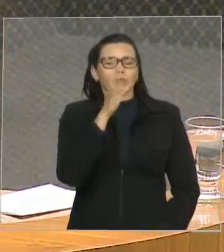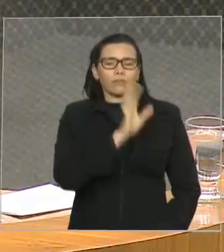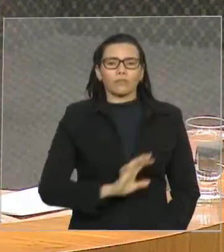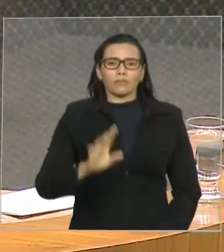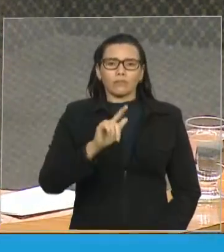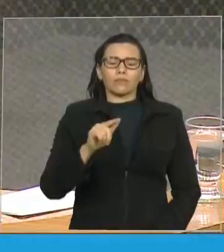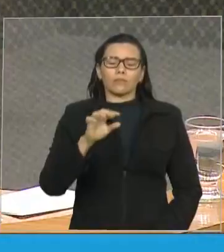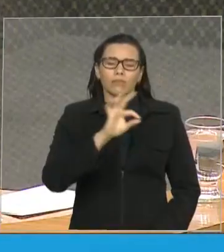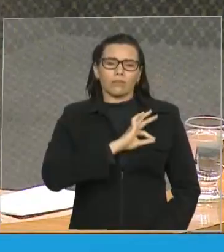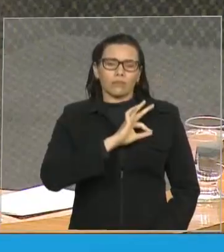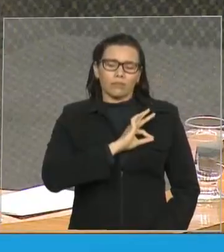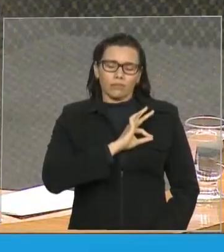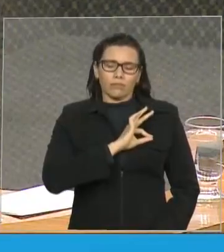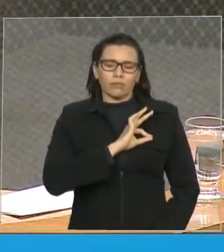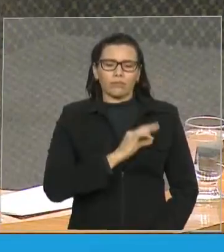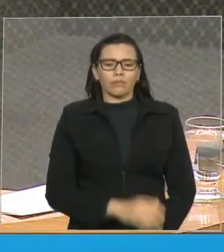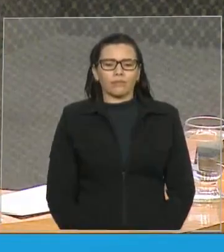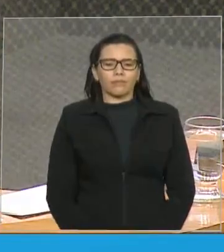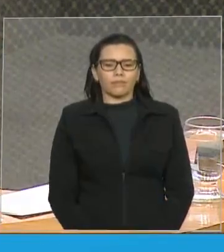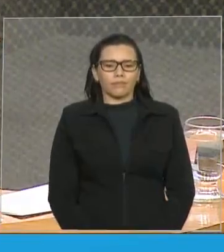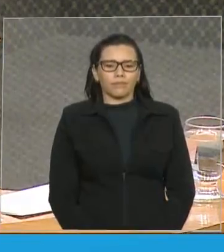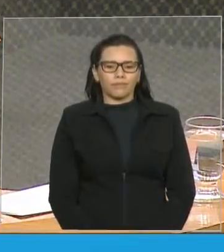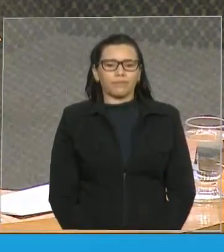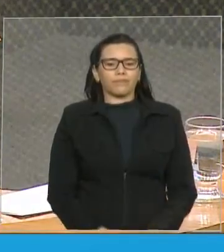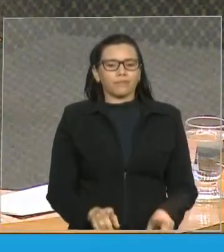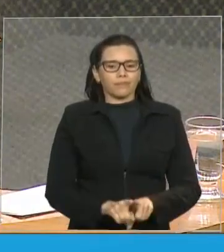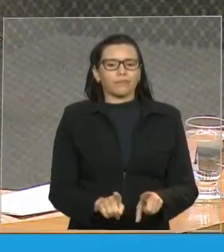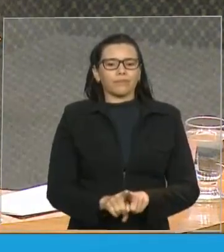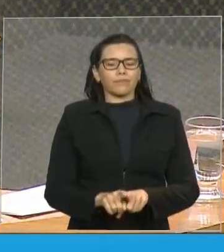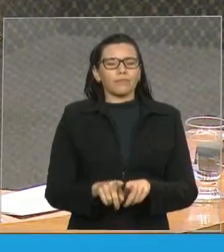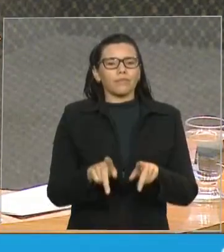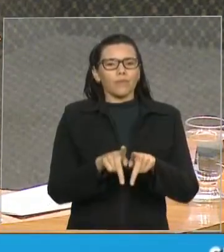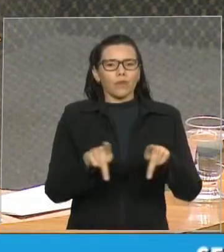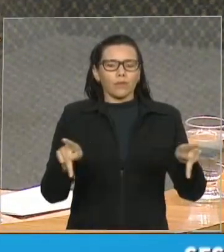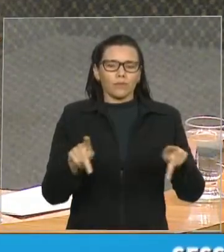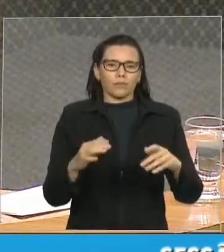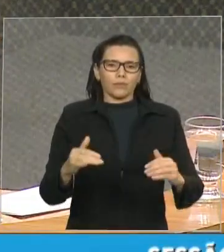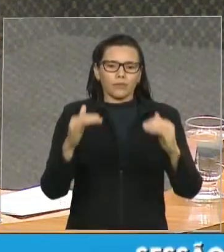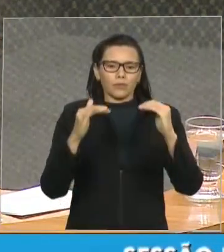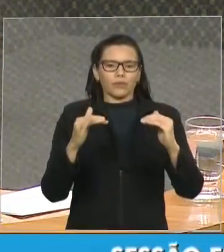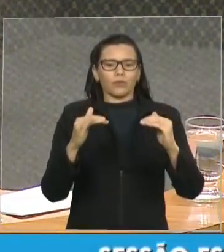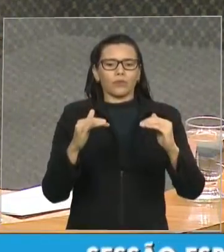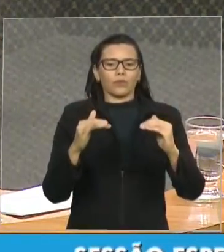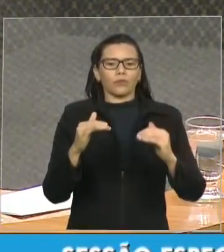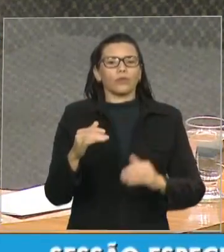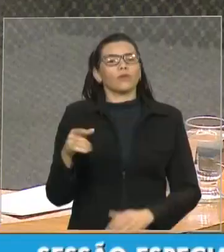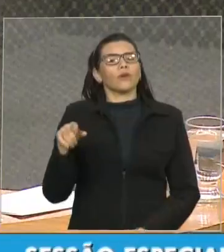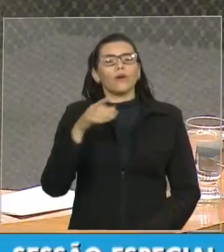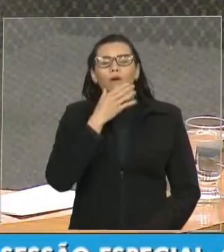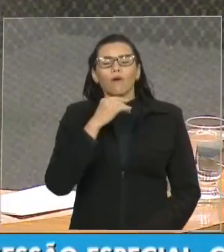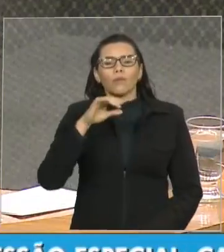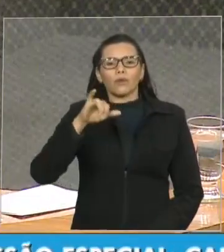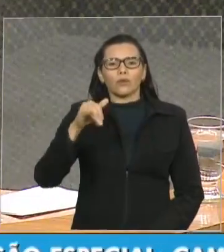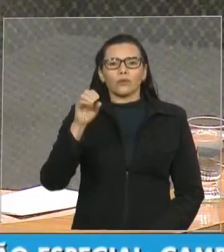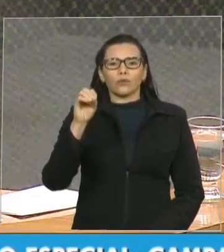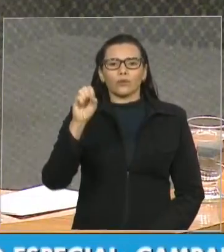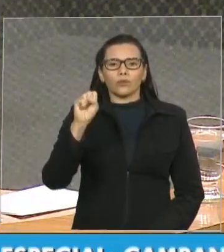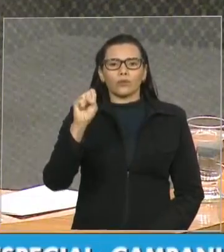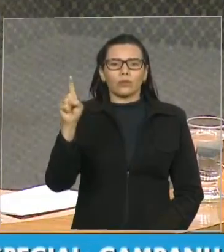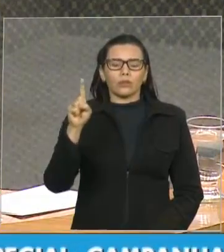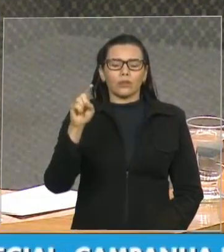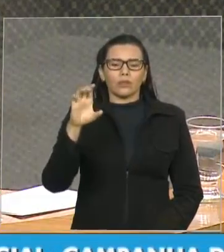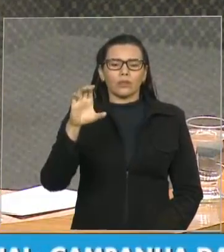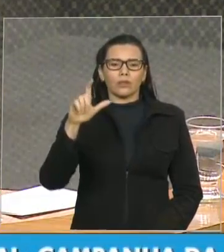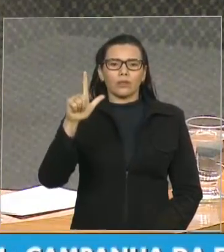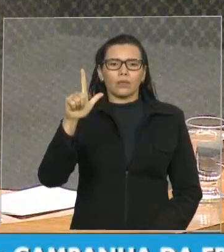Polícia Militar, Excelentíssimo senhor promotor de justiça, doutor José Cláudio Cabral, neste